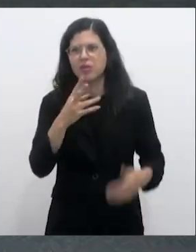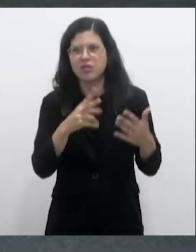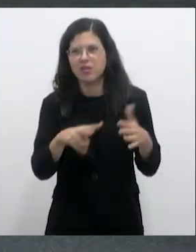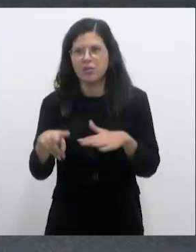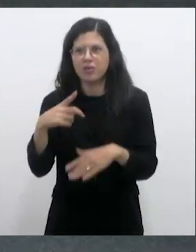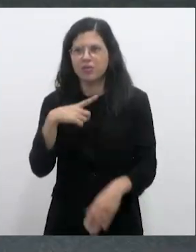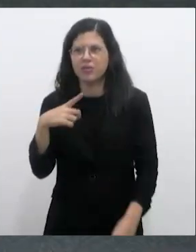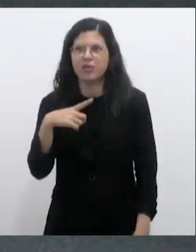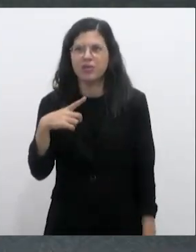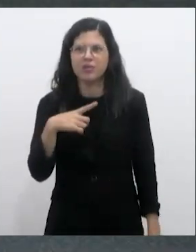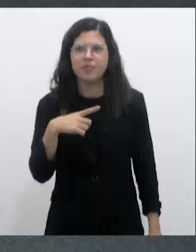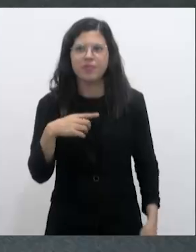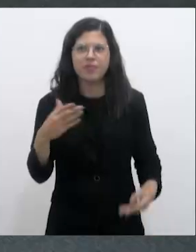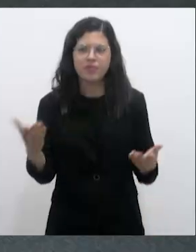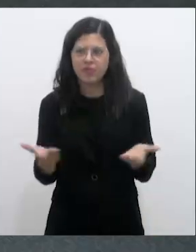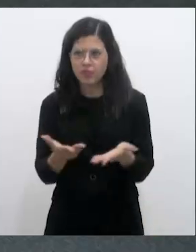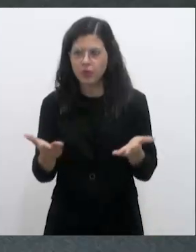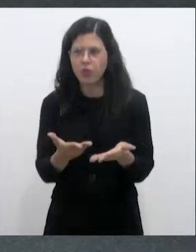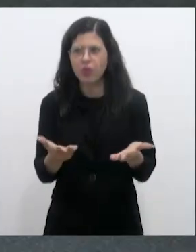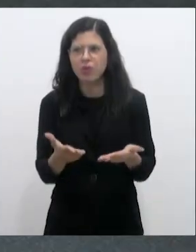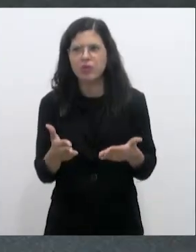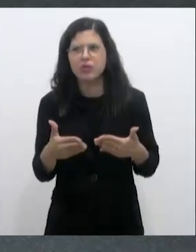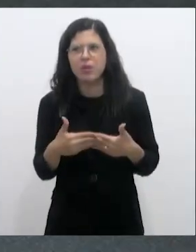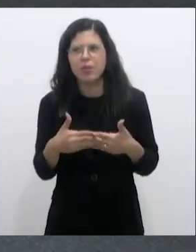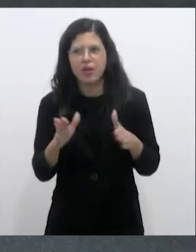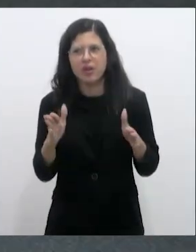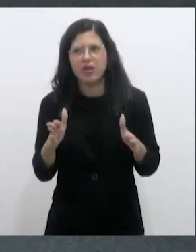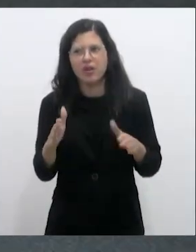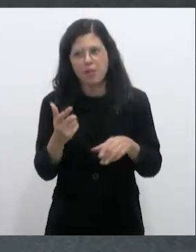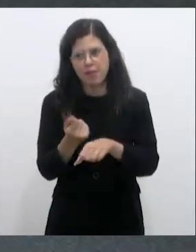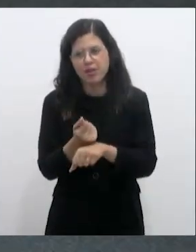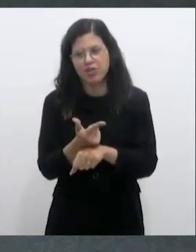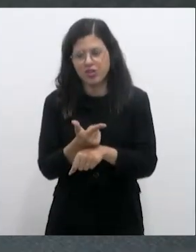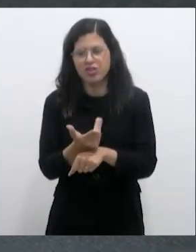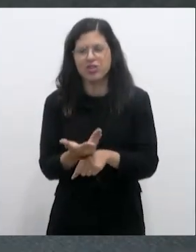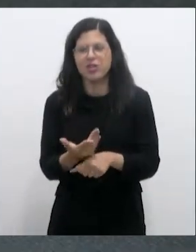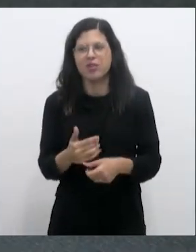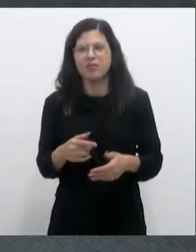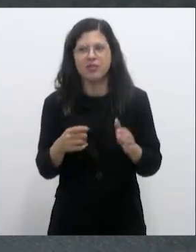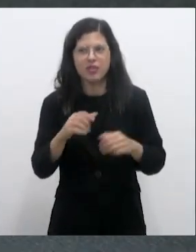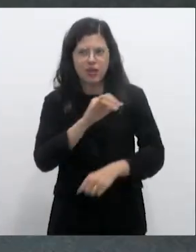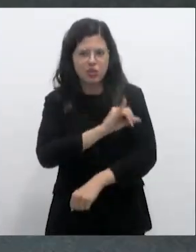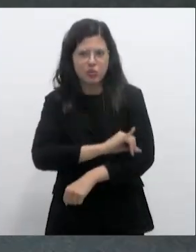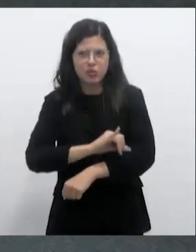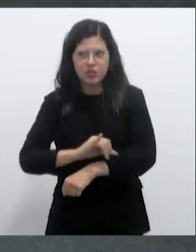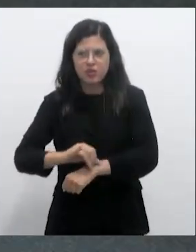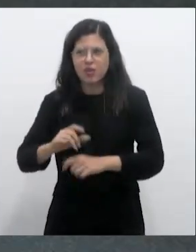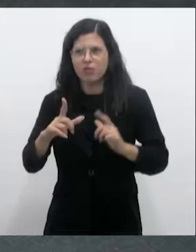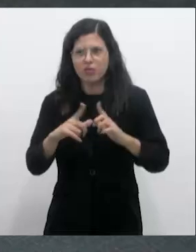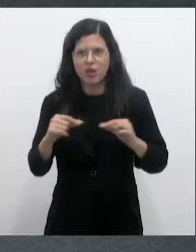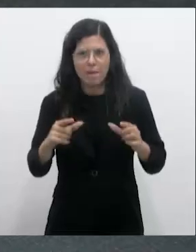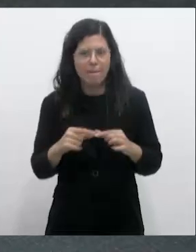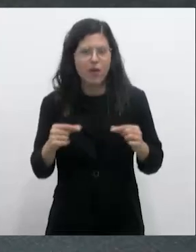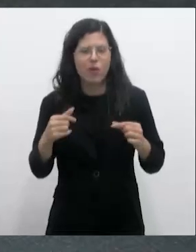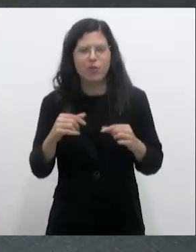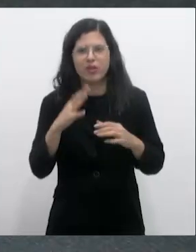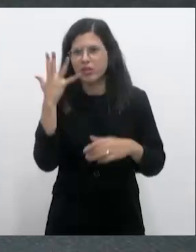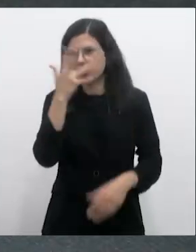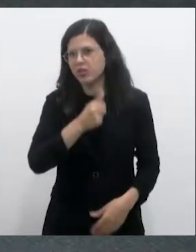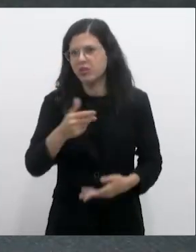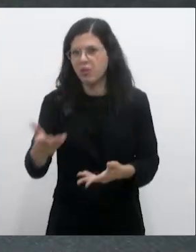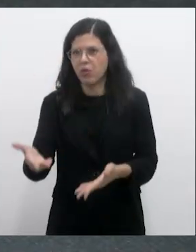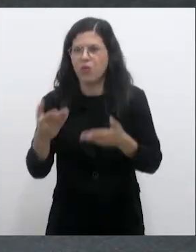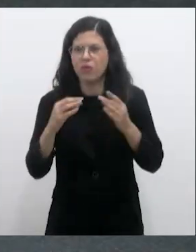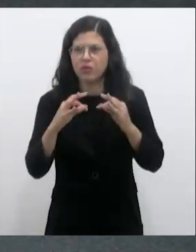nós teremos aí, hoje nós abriremos, logo daqui a pouquinho, ao meio-dia, essa exposição do Japão, lindíssima. Eu convido